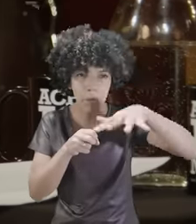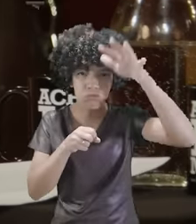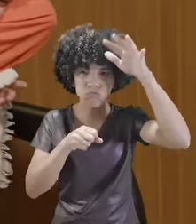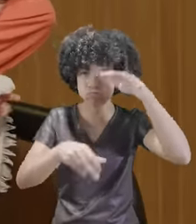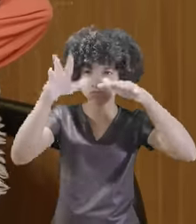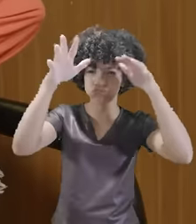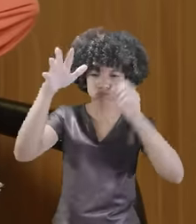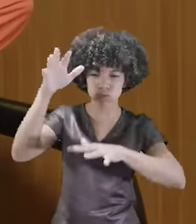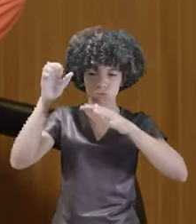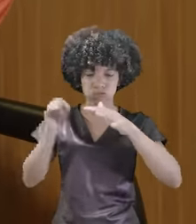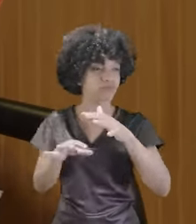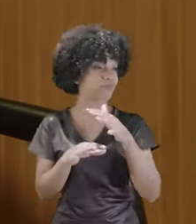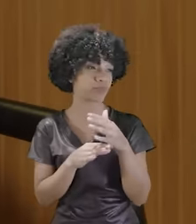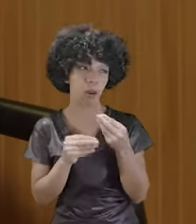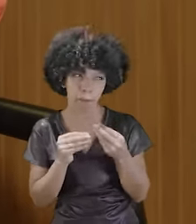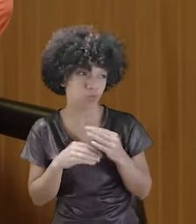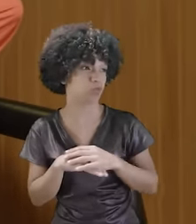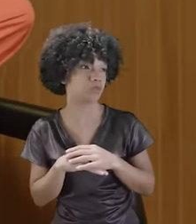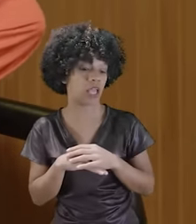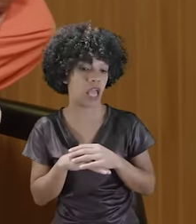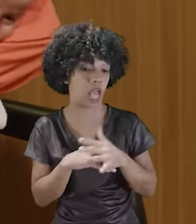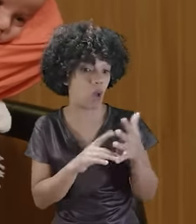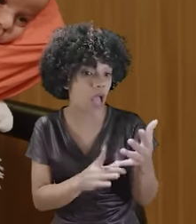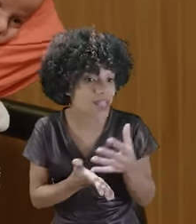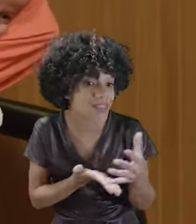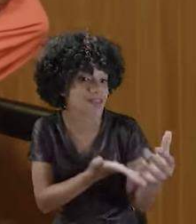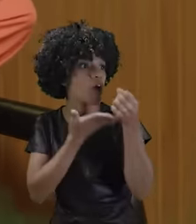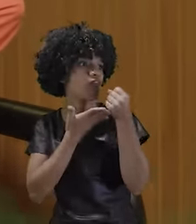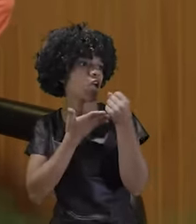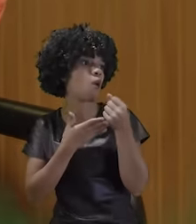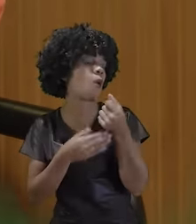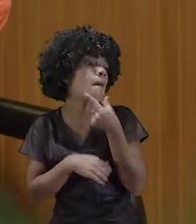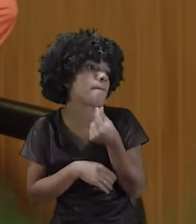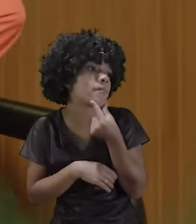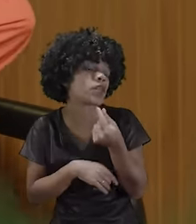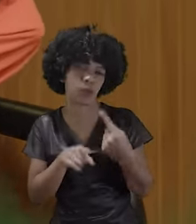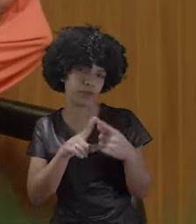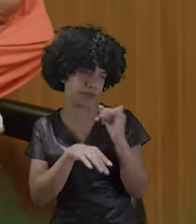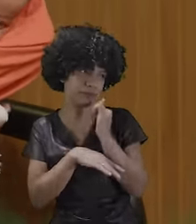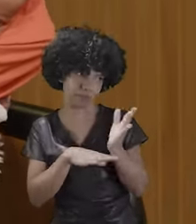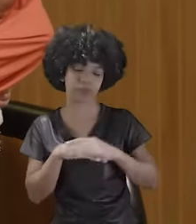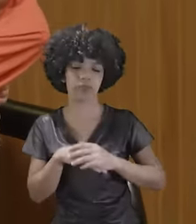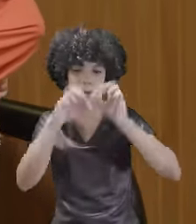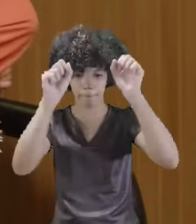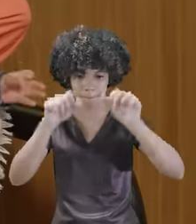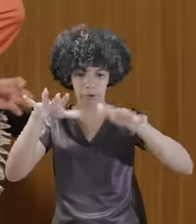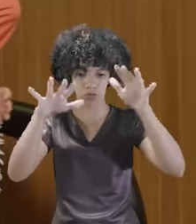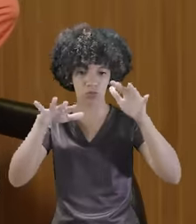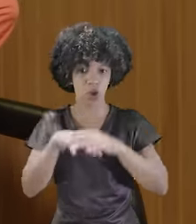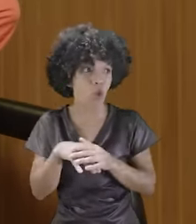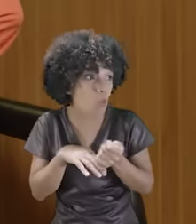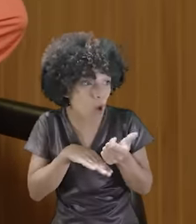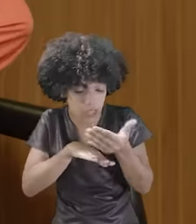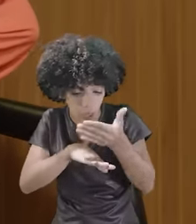bomba muito peguei um menino lá na rua Oi tia caiu uma bomba cortou